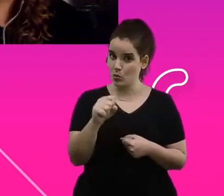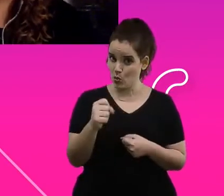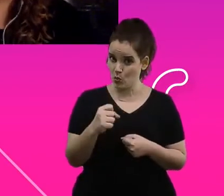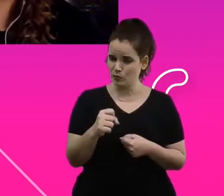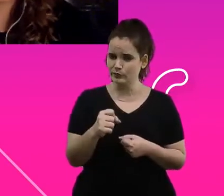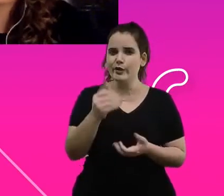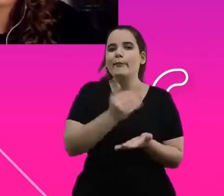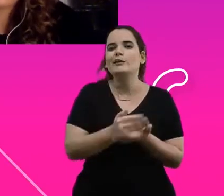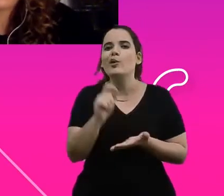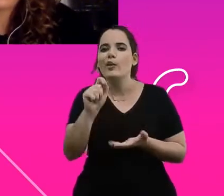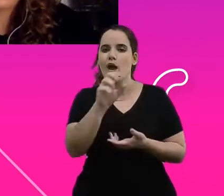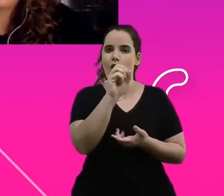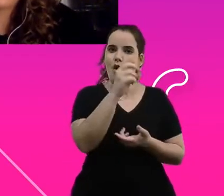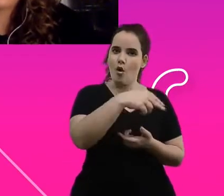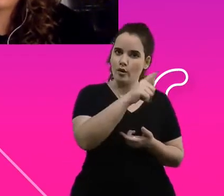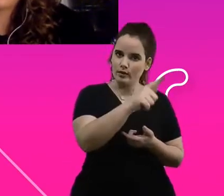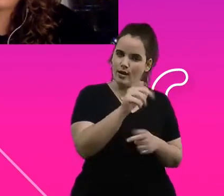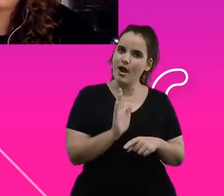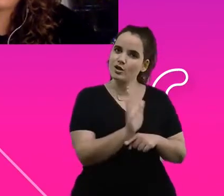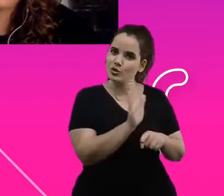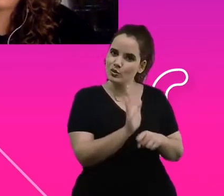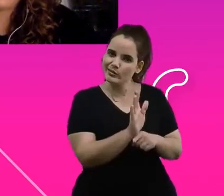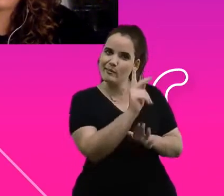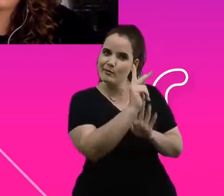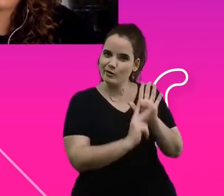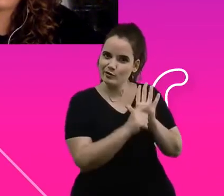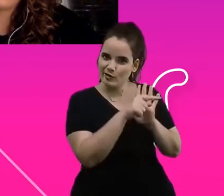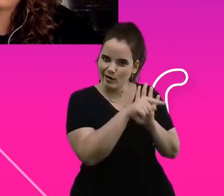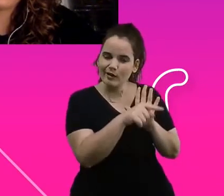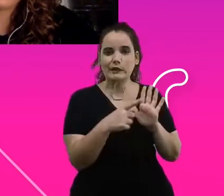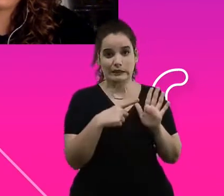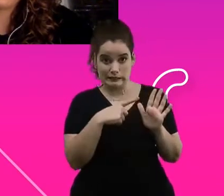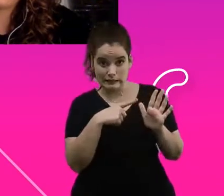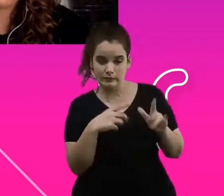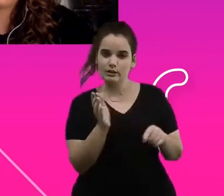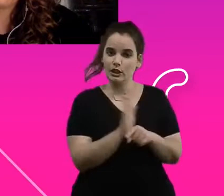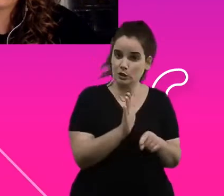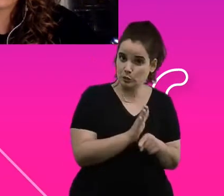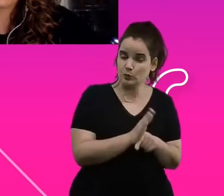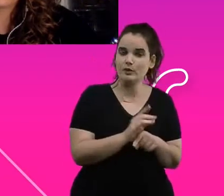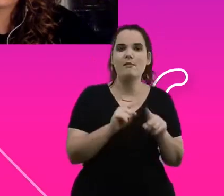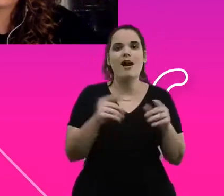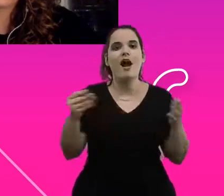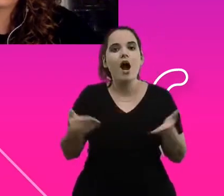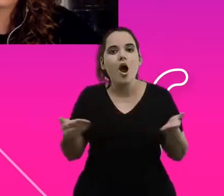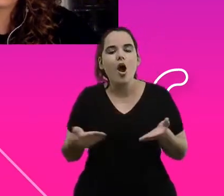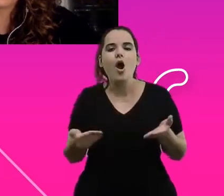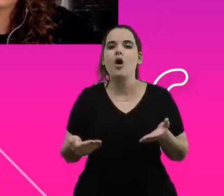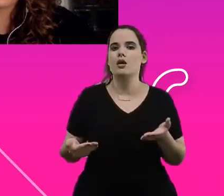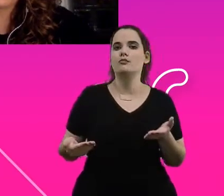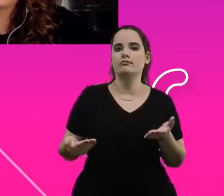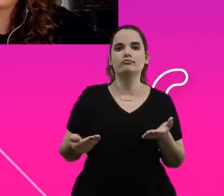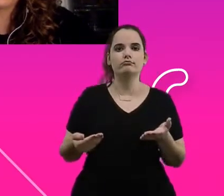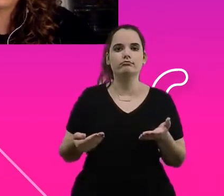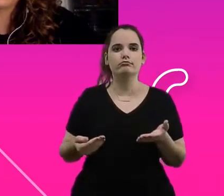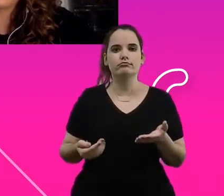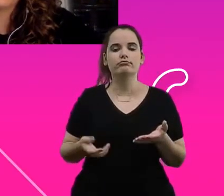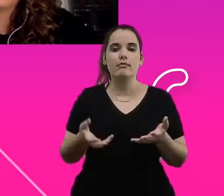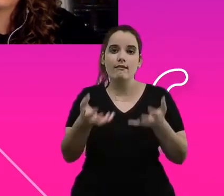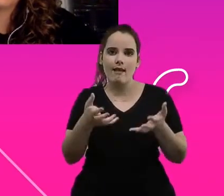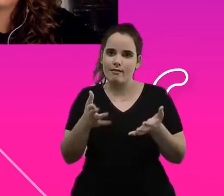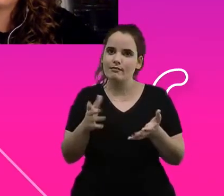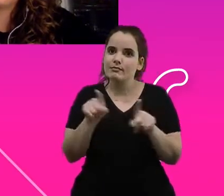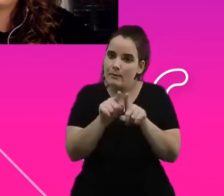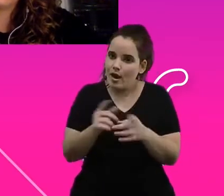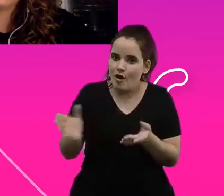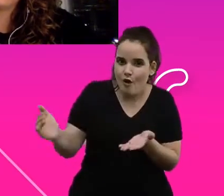em projetos de voluntariado. Mais recentemente, começámos então a tornar-nos estes coletores de dados, graças